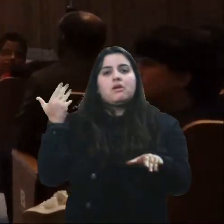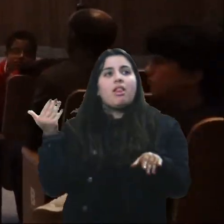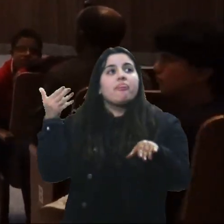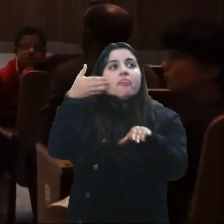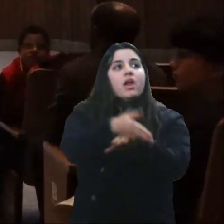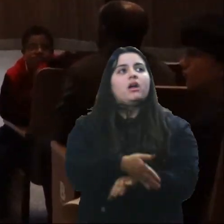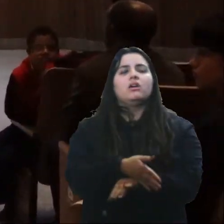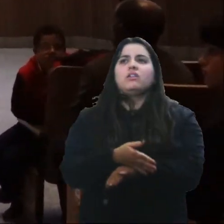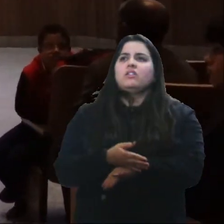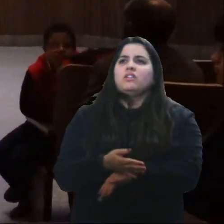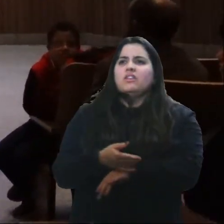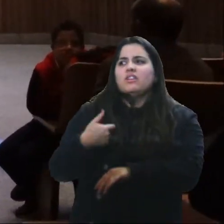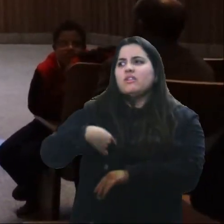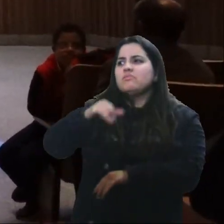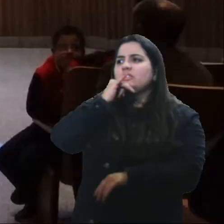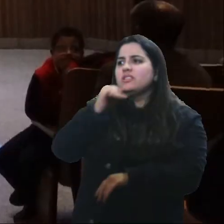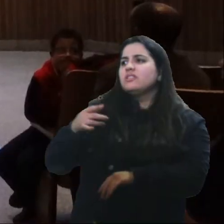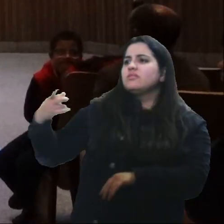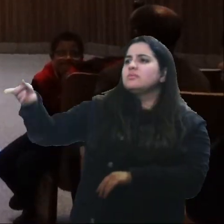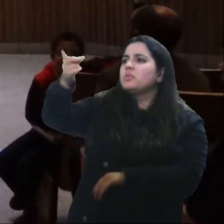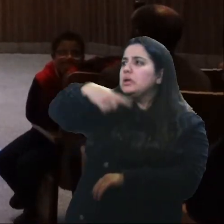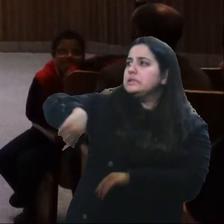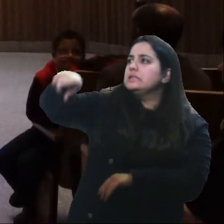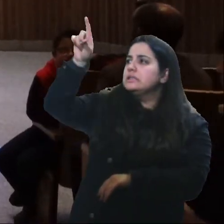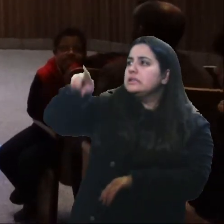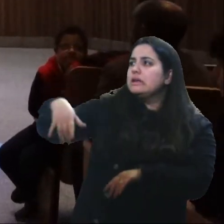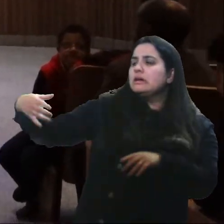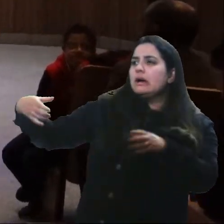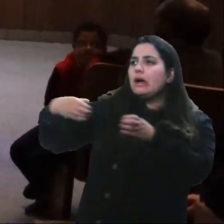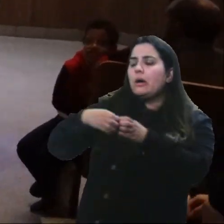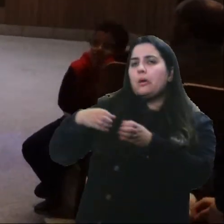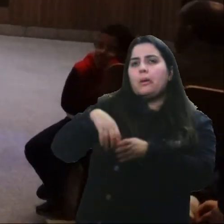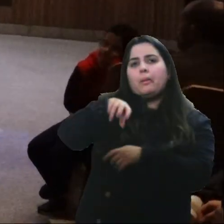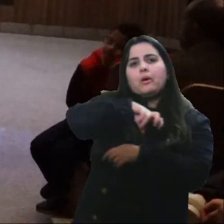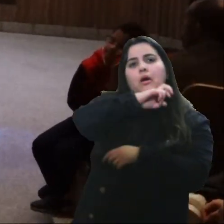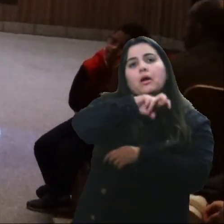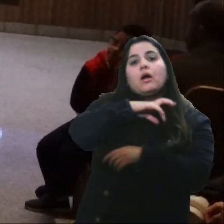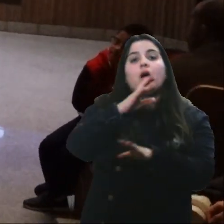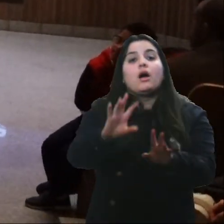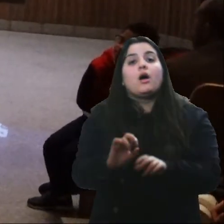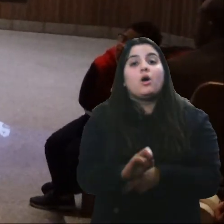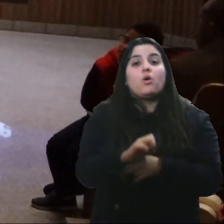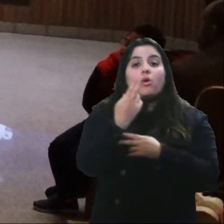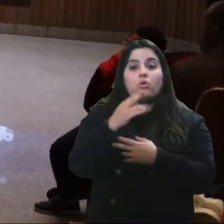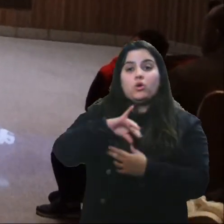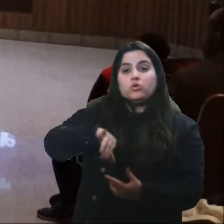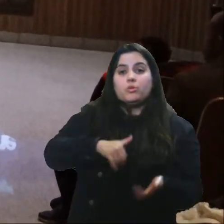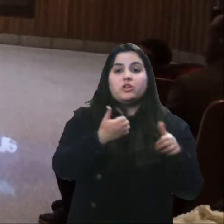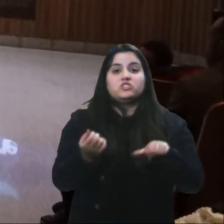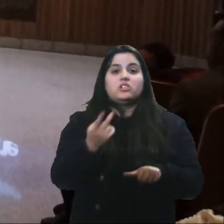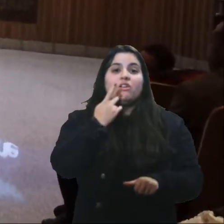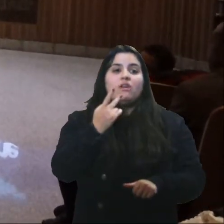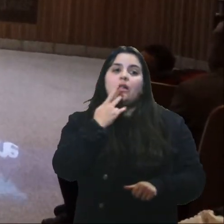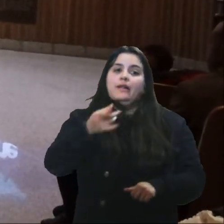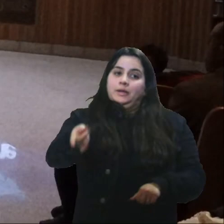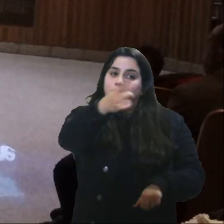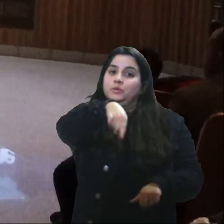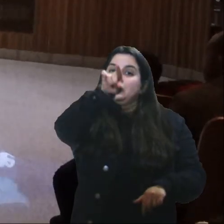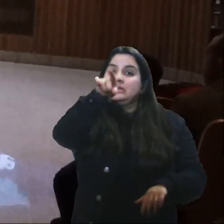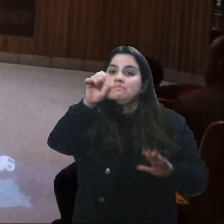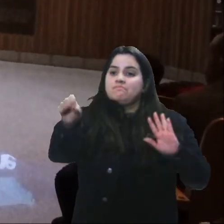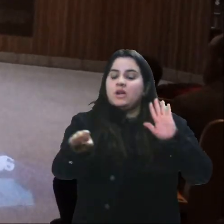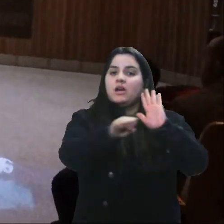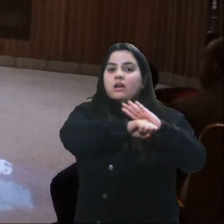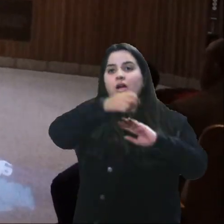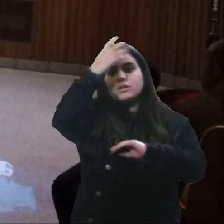raça de víboras? Ou ele ia dizer, vocês são batizados no Espírito Santo, vocês vão